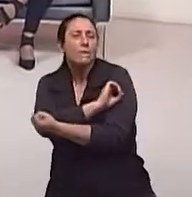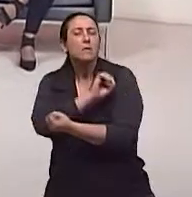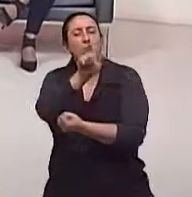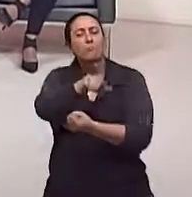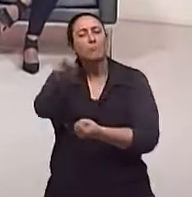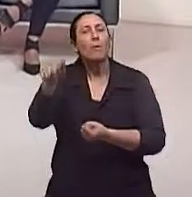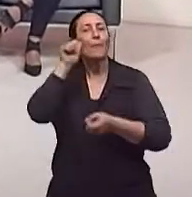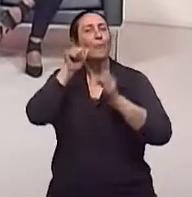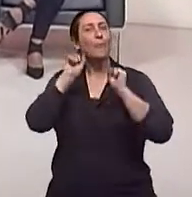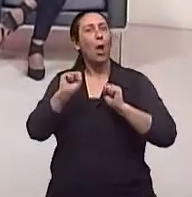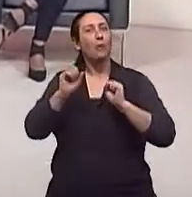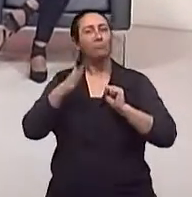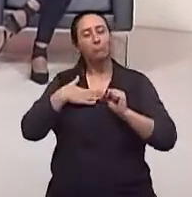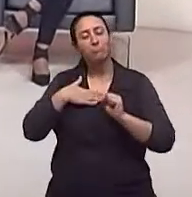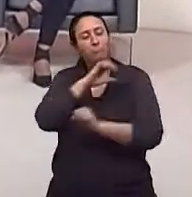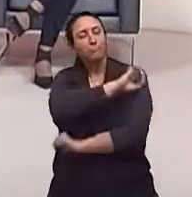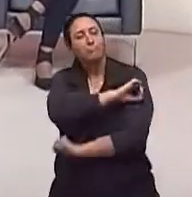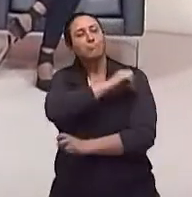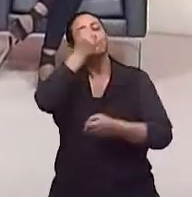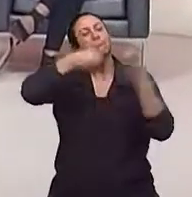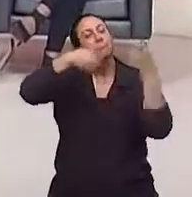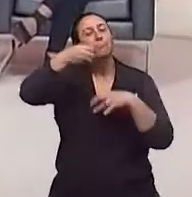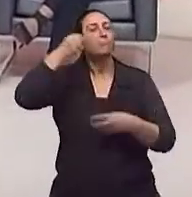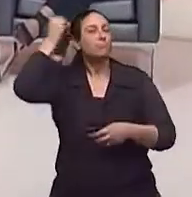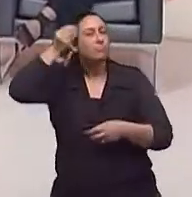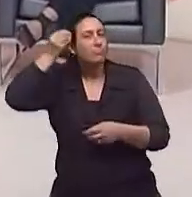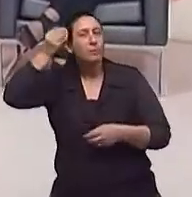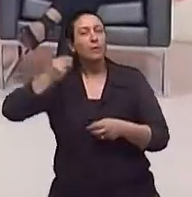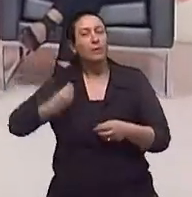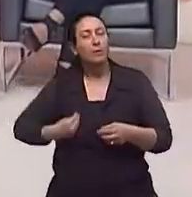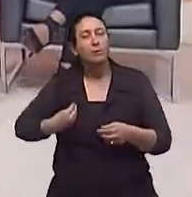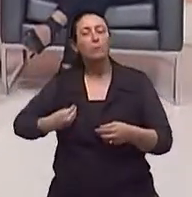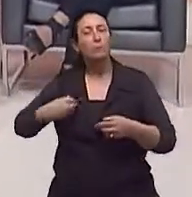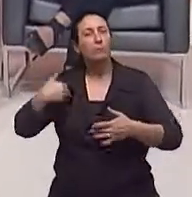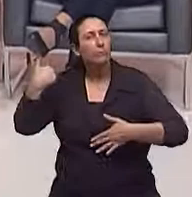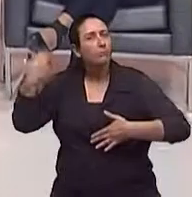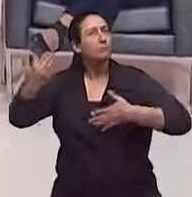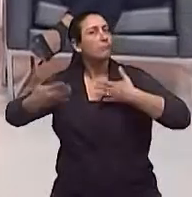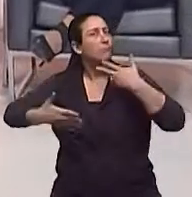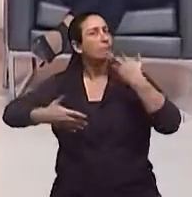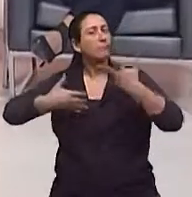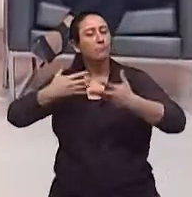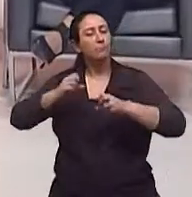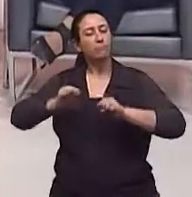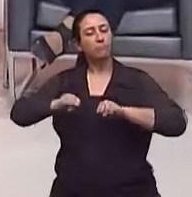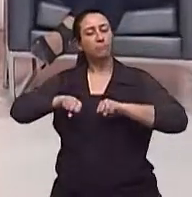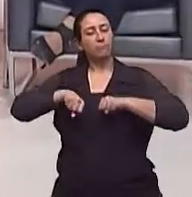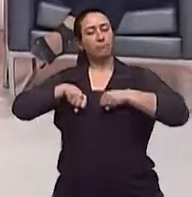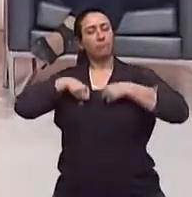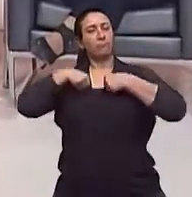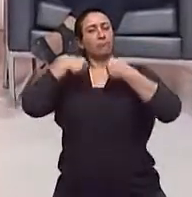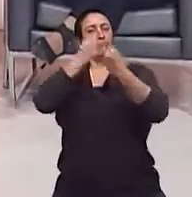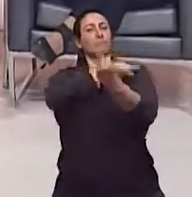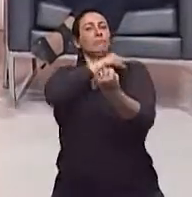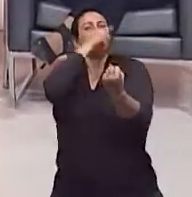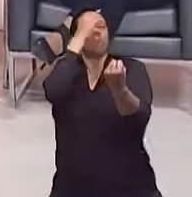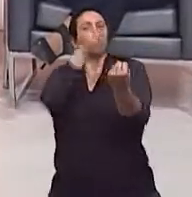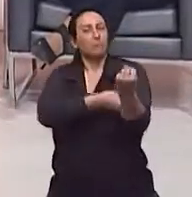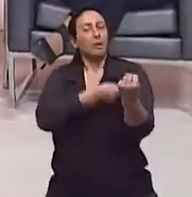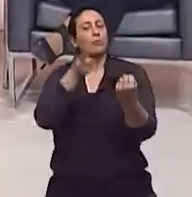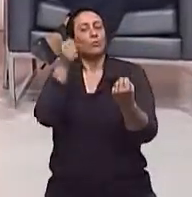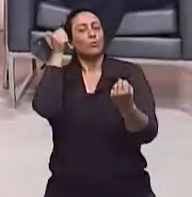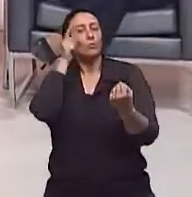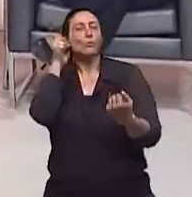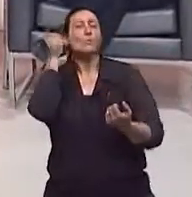elas mesmas podem compartilhar as experiências de vida e a partir daí irem se fortalecendo para manter-se